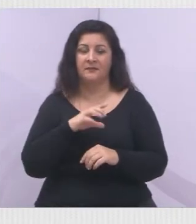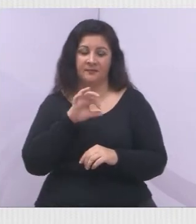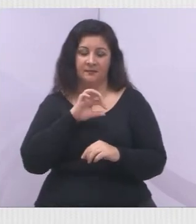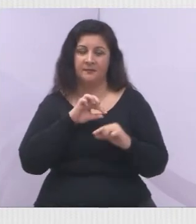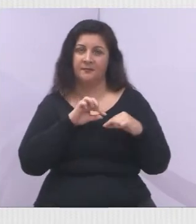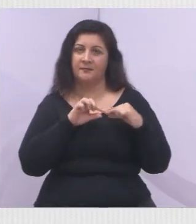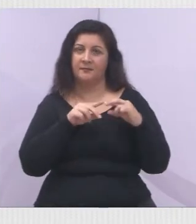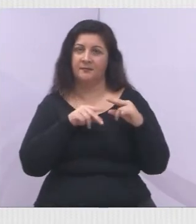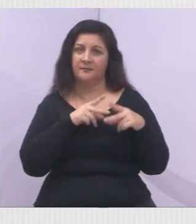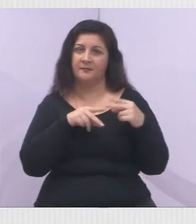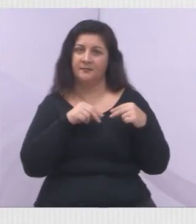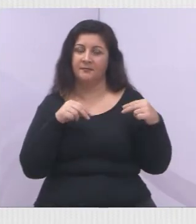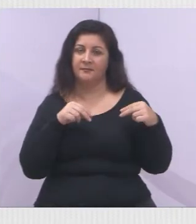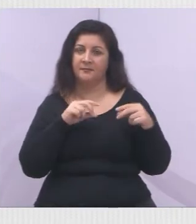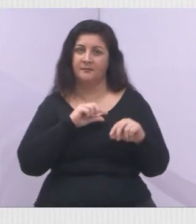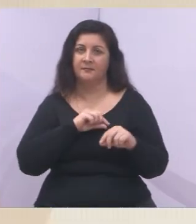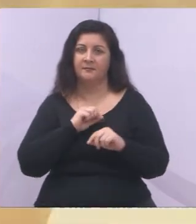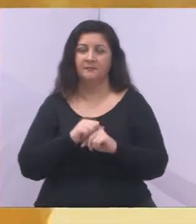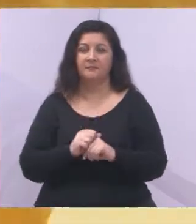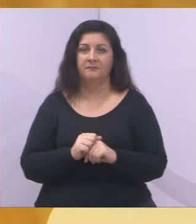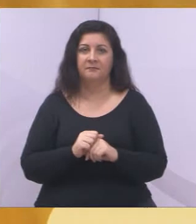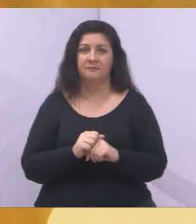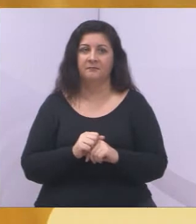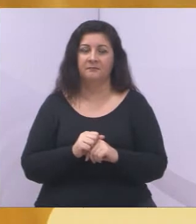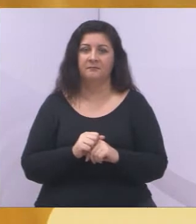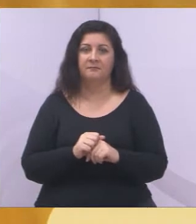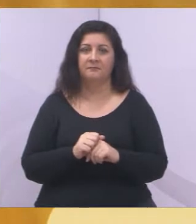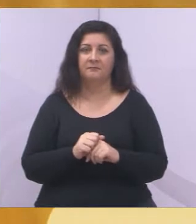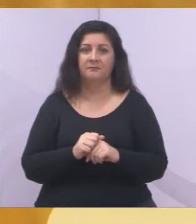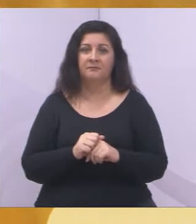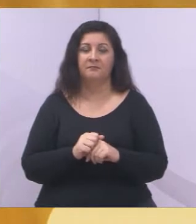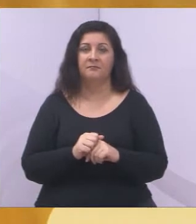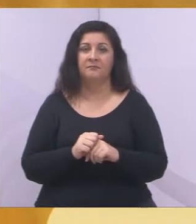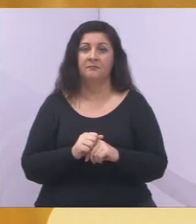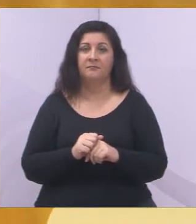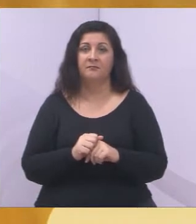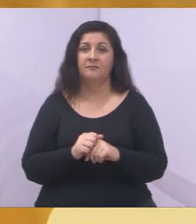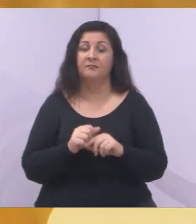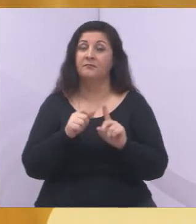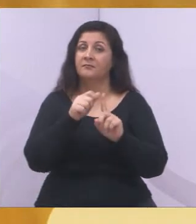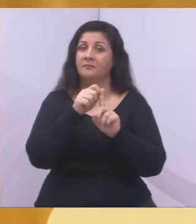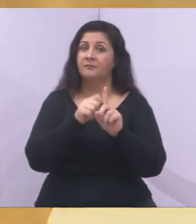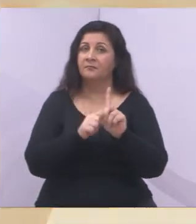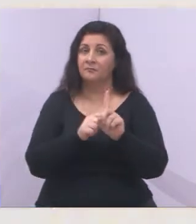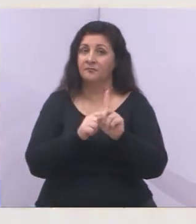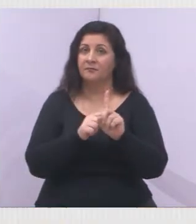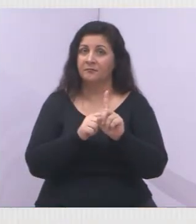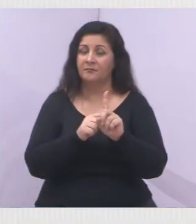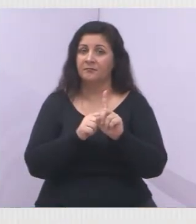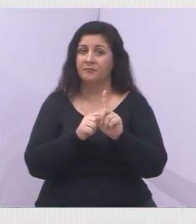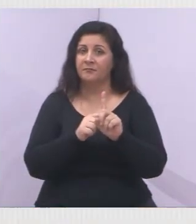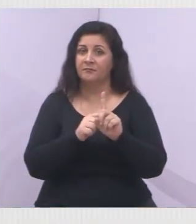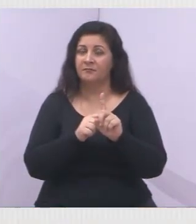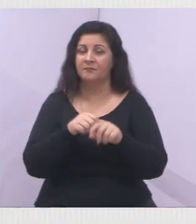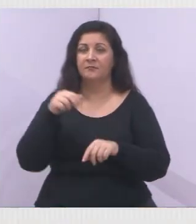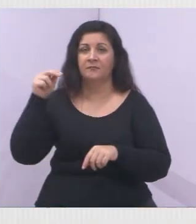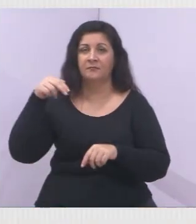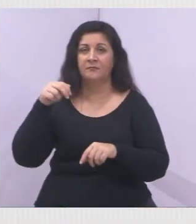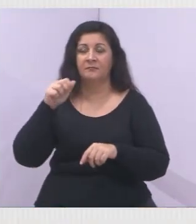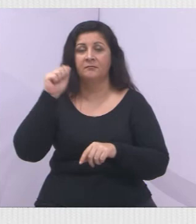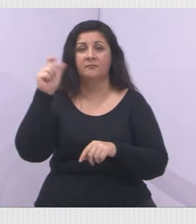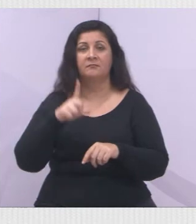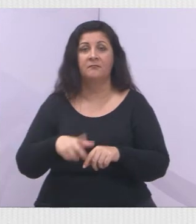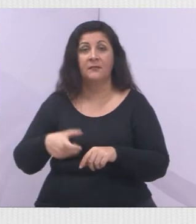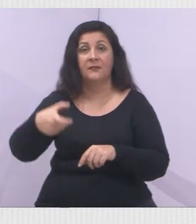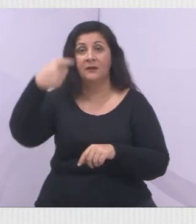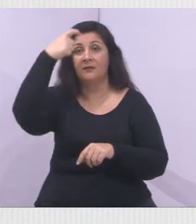né? E coloquei aqui no bolso também, claro. É um mês assim de... O Novembro Azul de